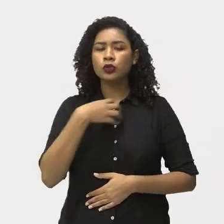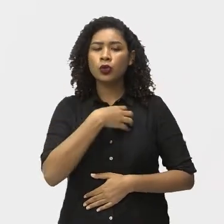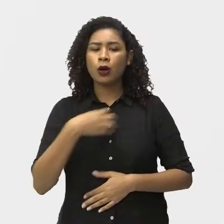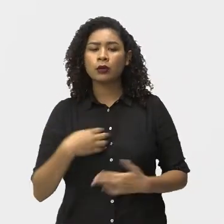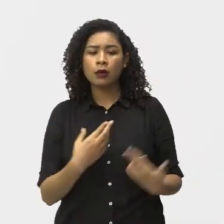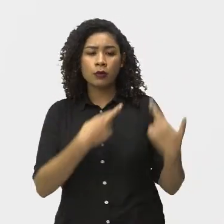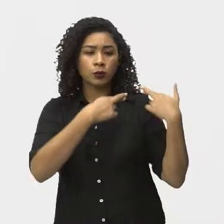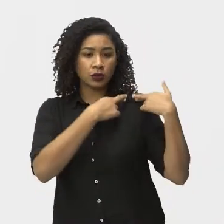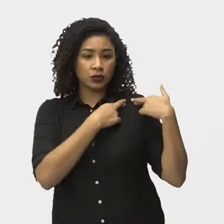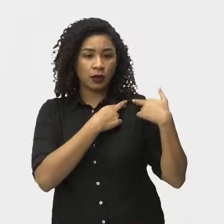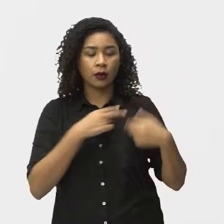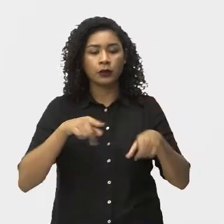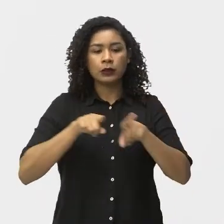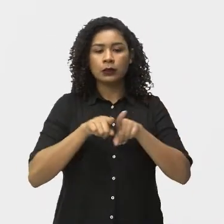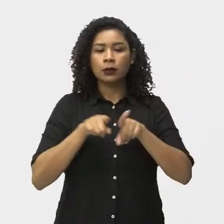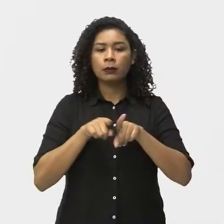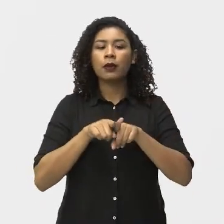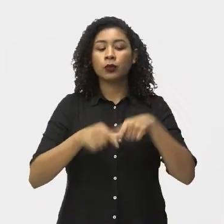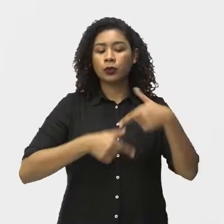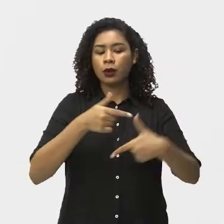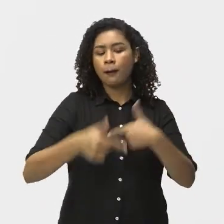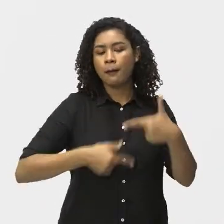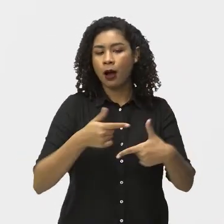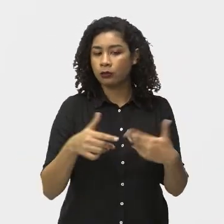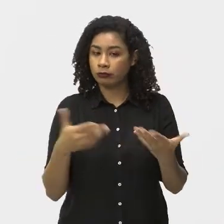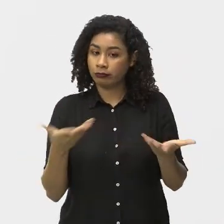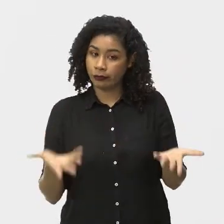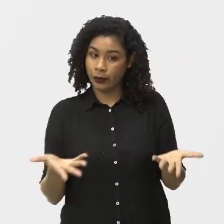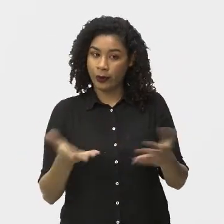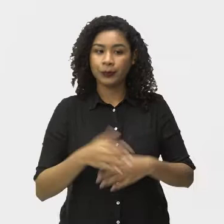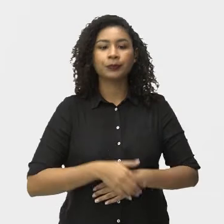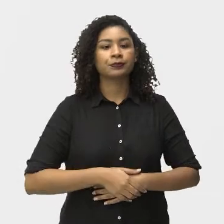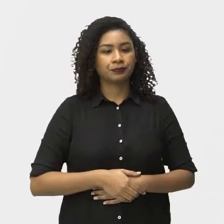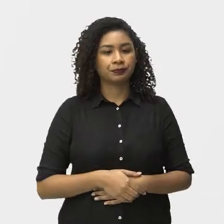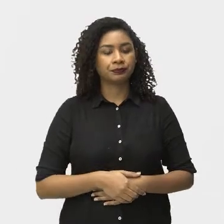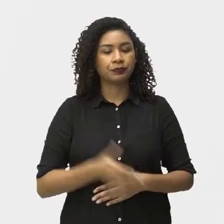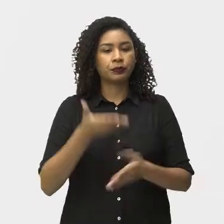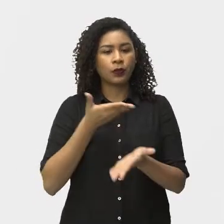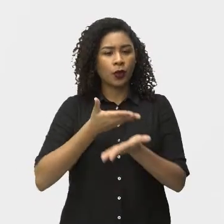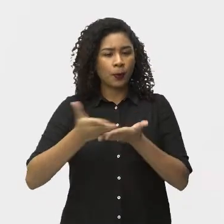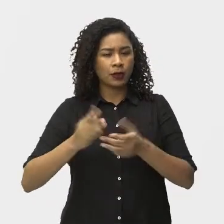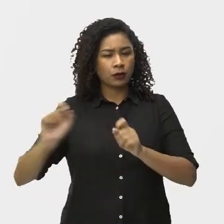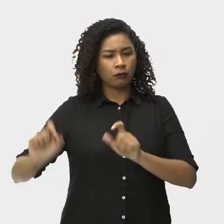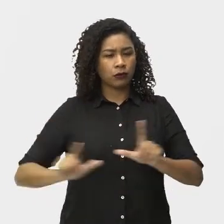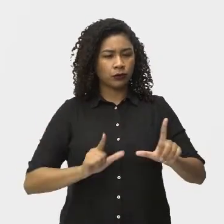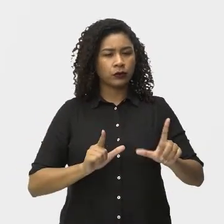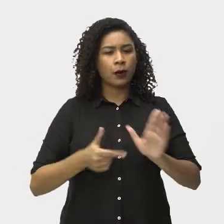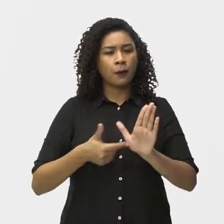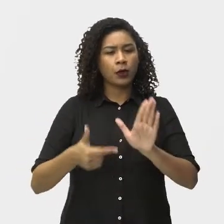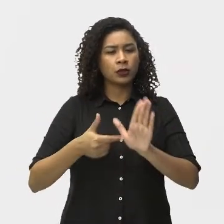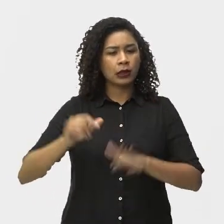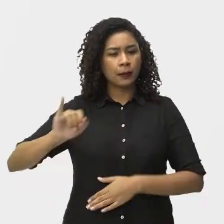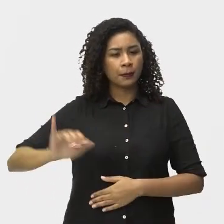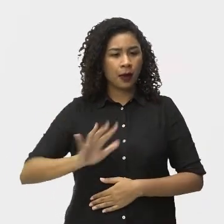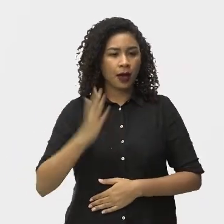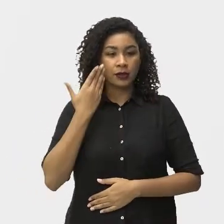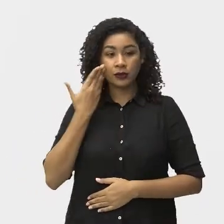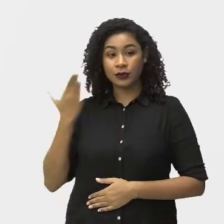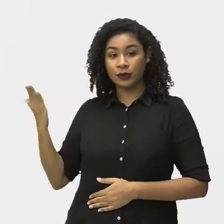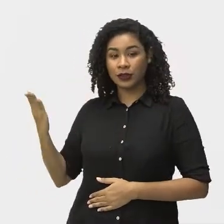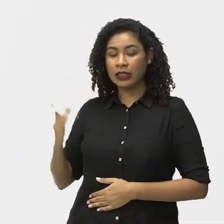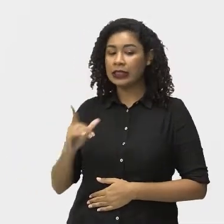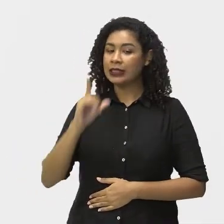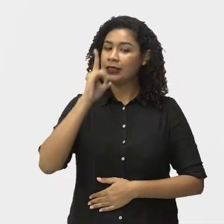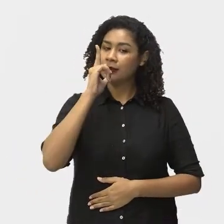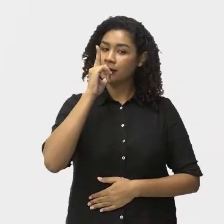sistema e também as funções de cada um deles. Então, olha lá, já iniciamos aí mostrando, então, o pênis, né,